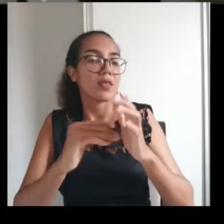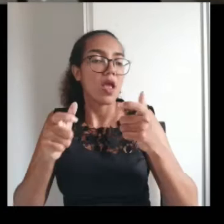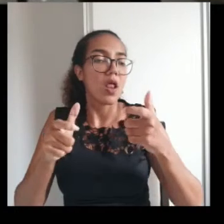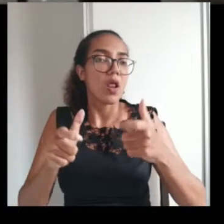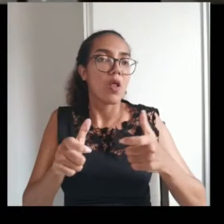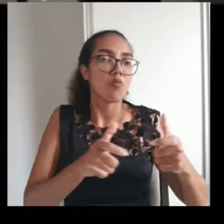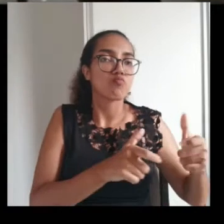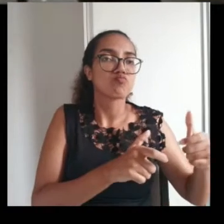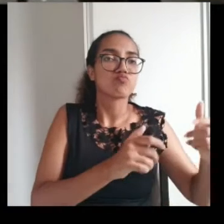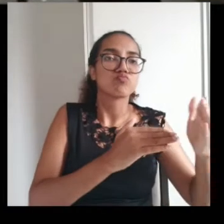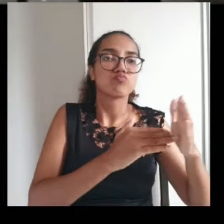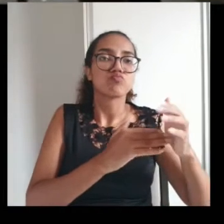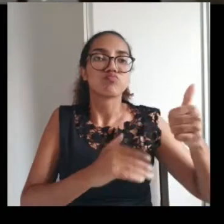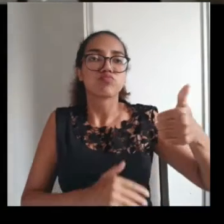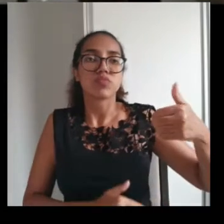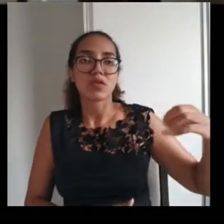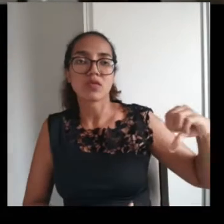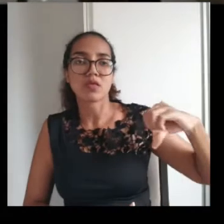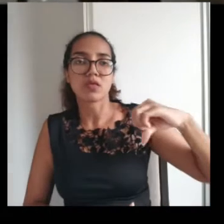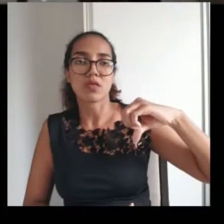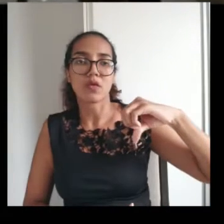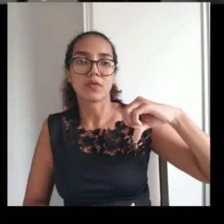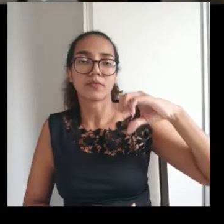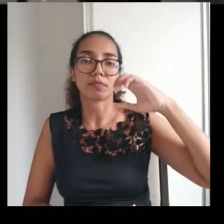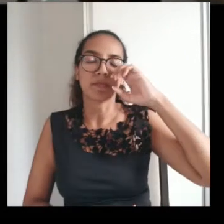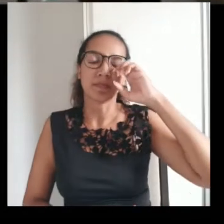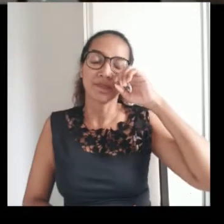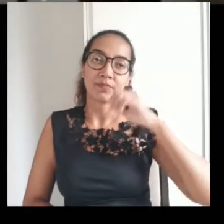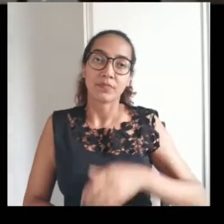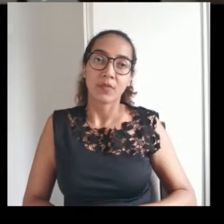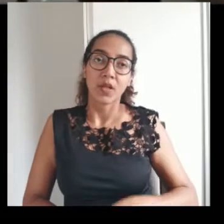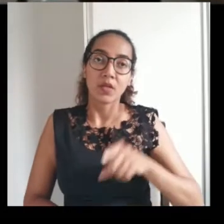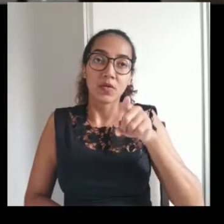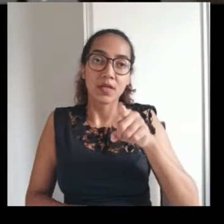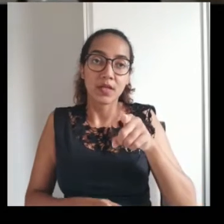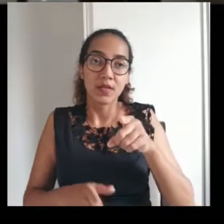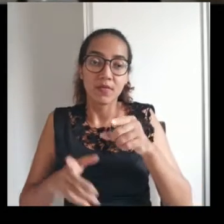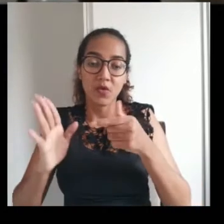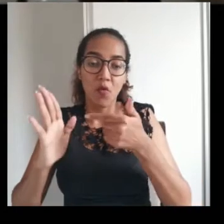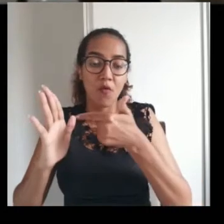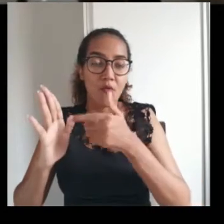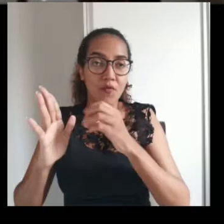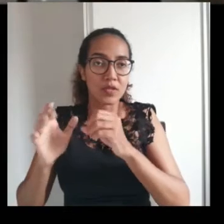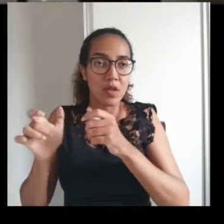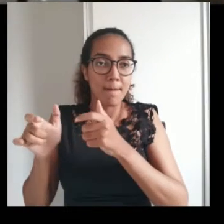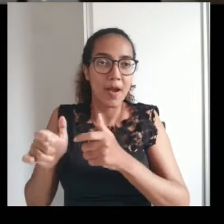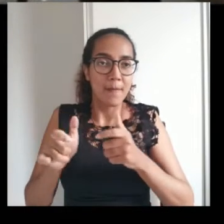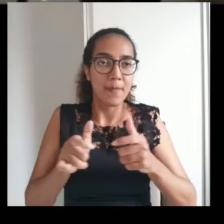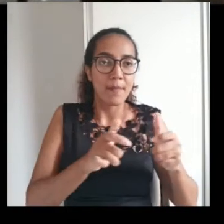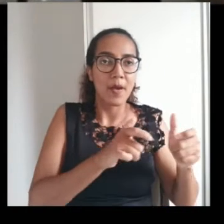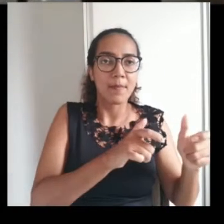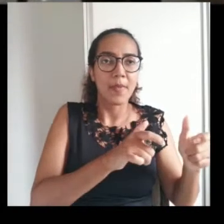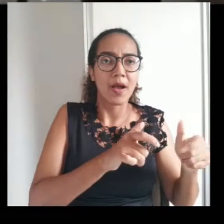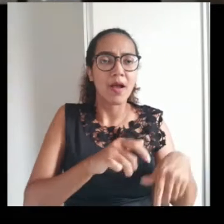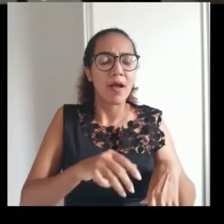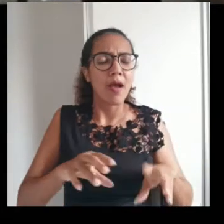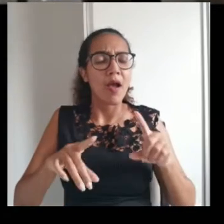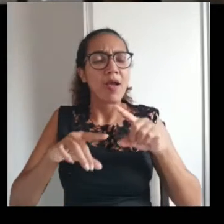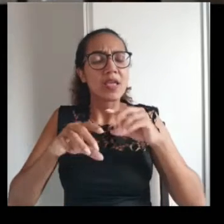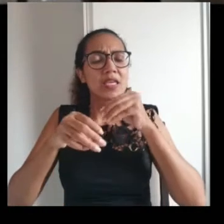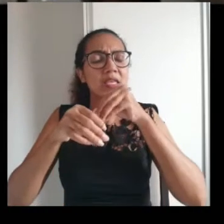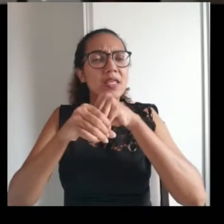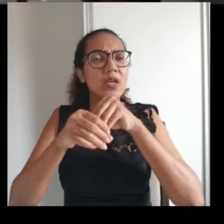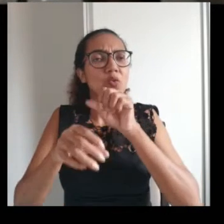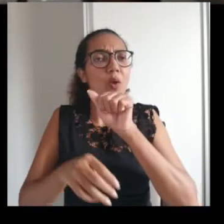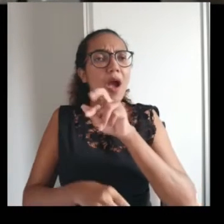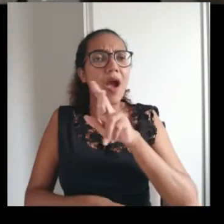isso na aula sobre arrays. Então, isso aqui, ó, vai até a posição 19, são 20 posições. Ele vai criar um array vazio, tá certo? Sem nenhuma conta